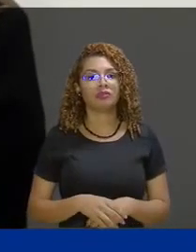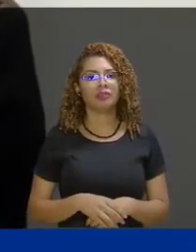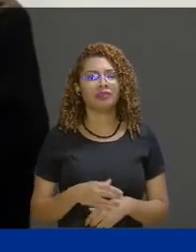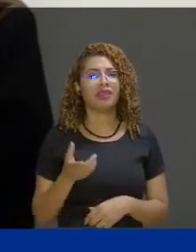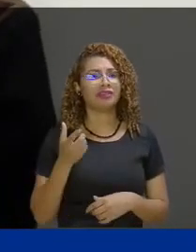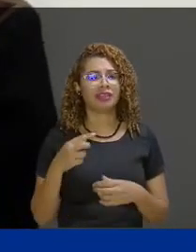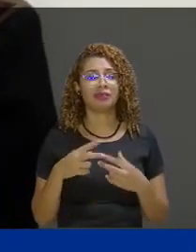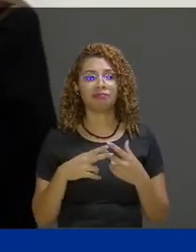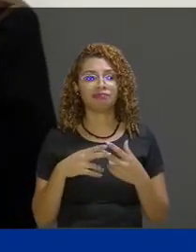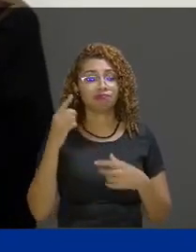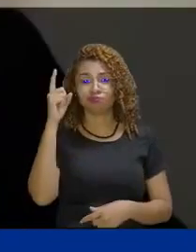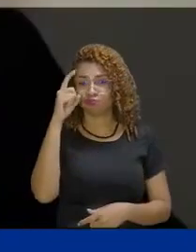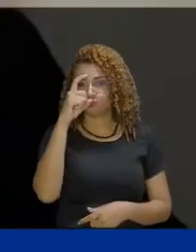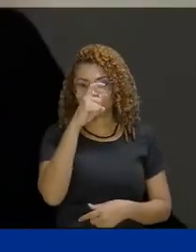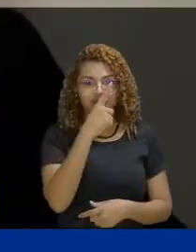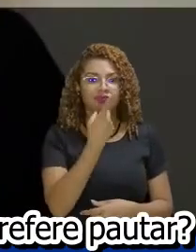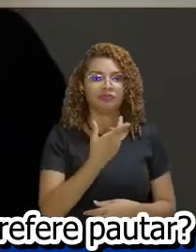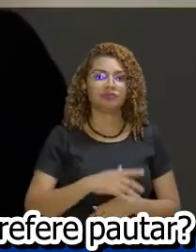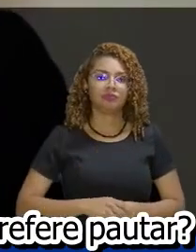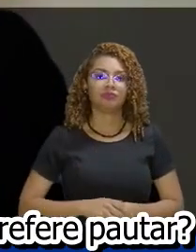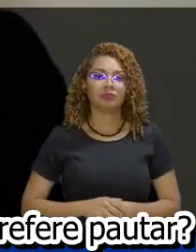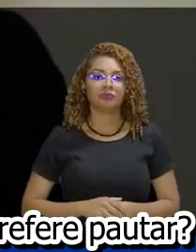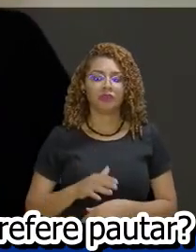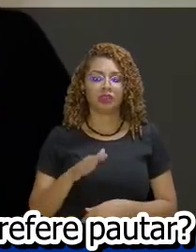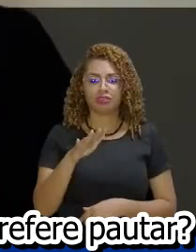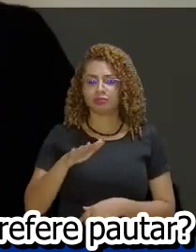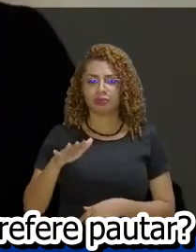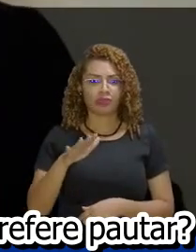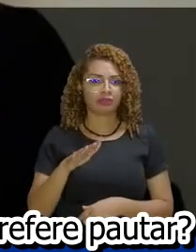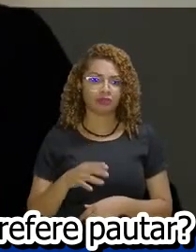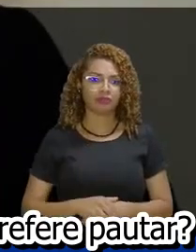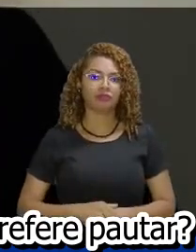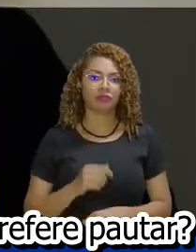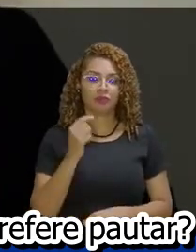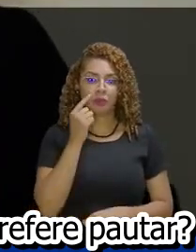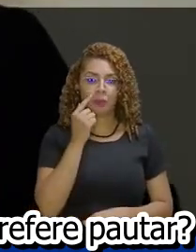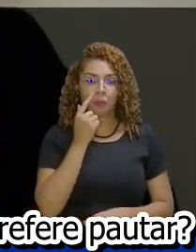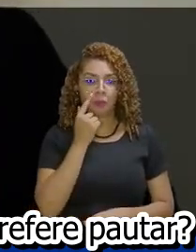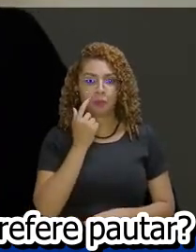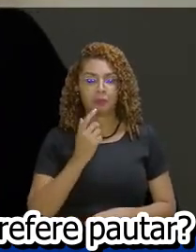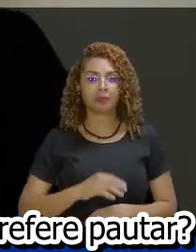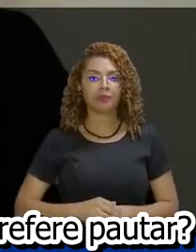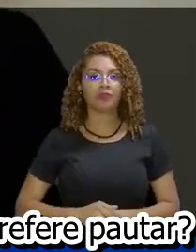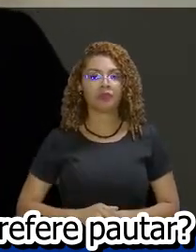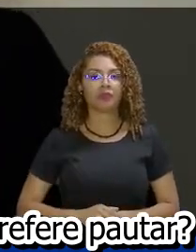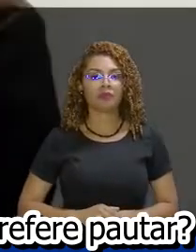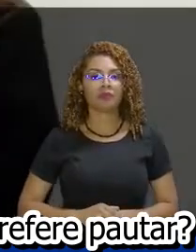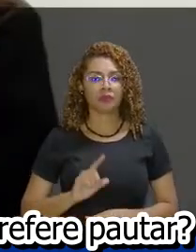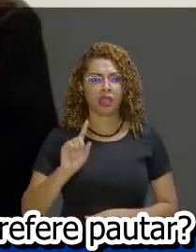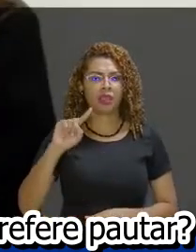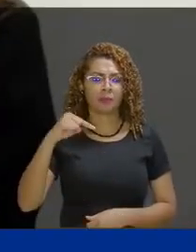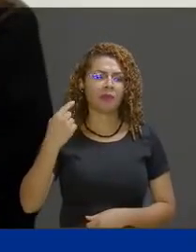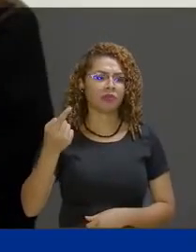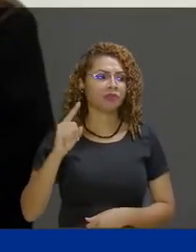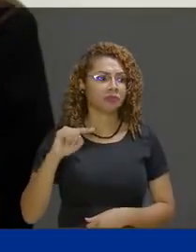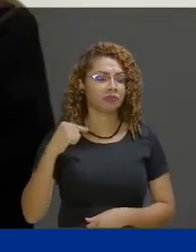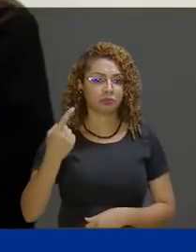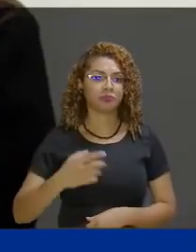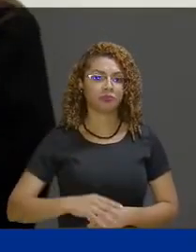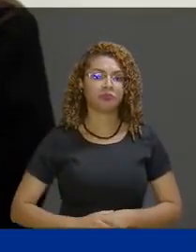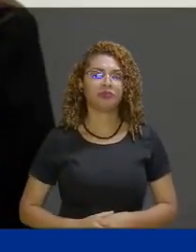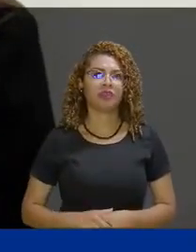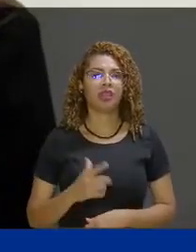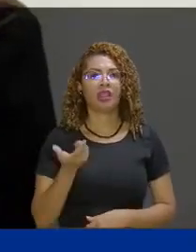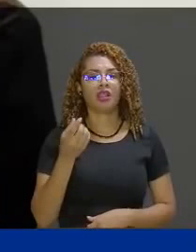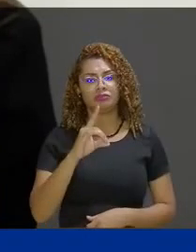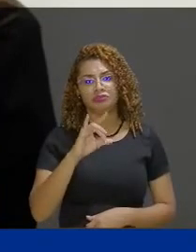aqui mesmo. Perfeito. Então, Vossa Excelência quer que jogue para a próxima ou prefere pautar? A próxima, a do dia